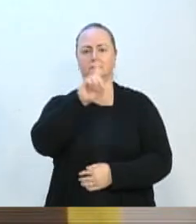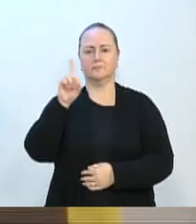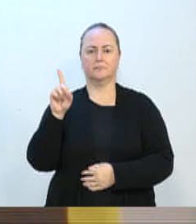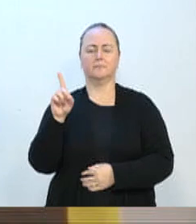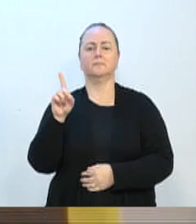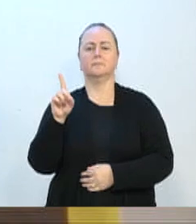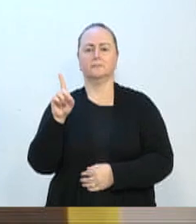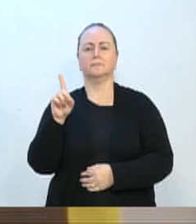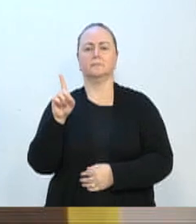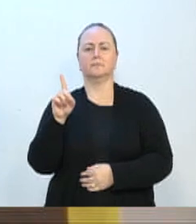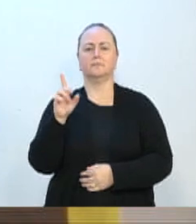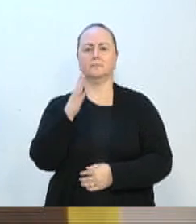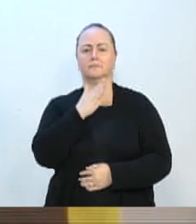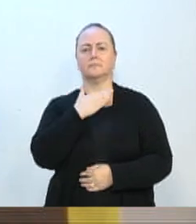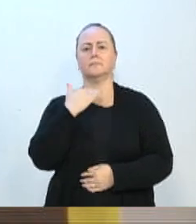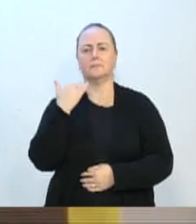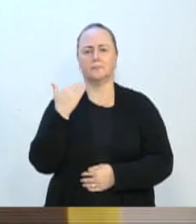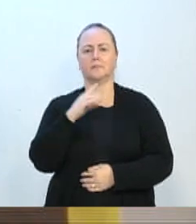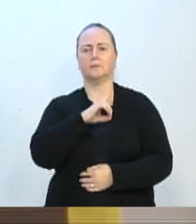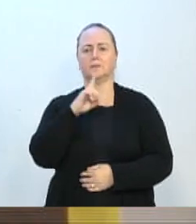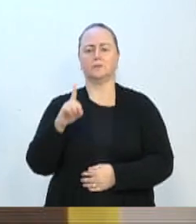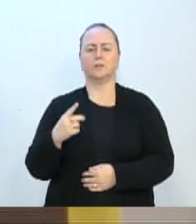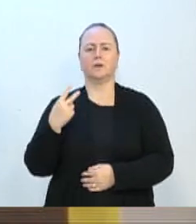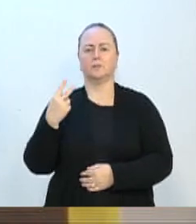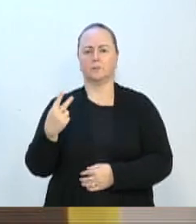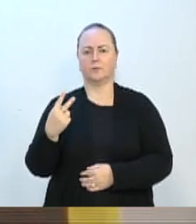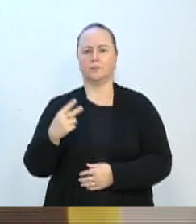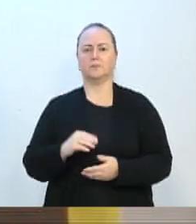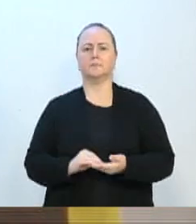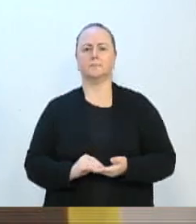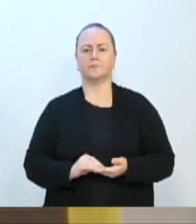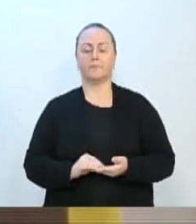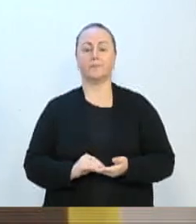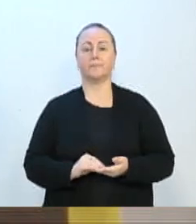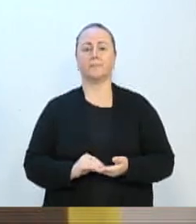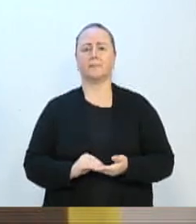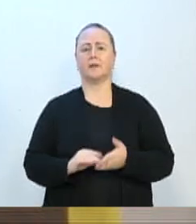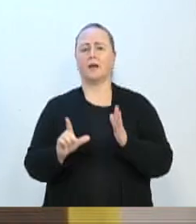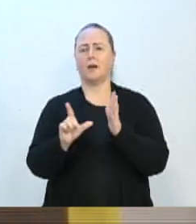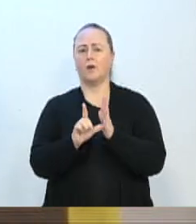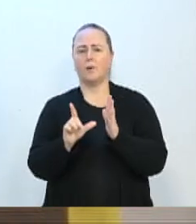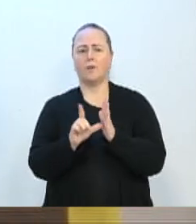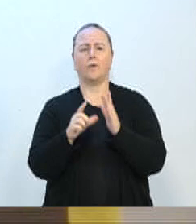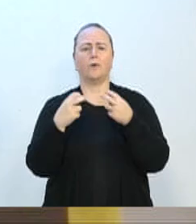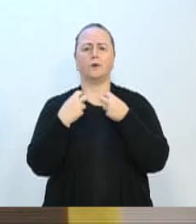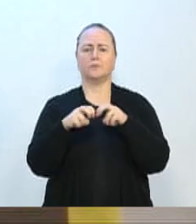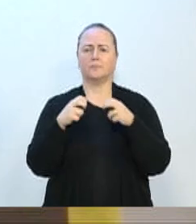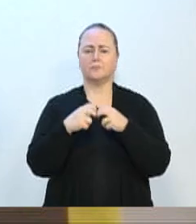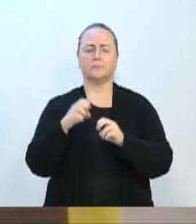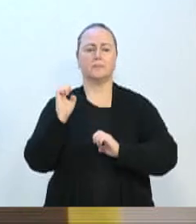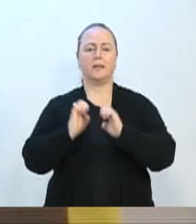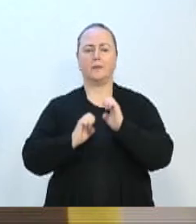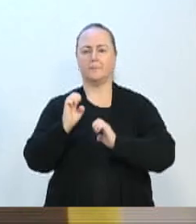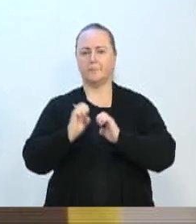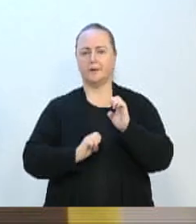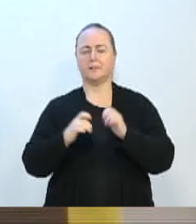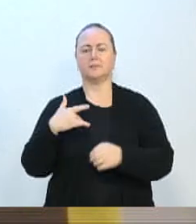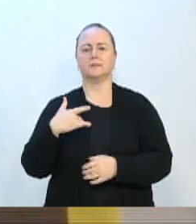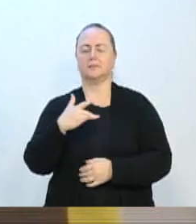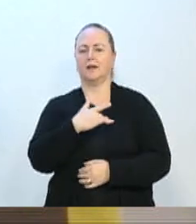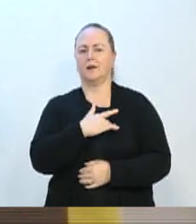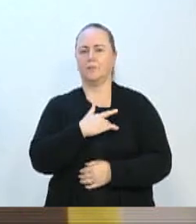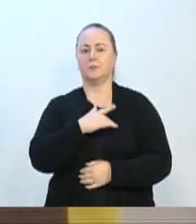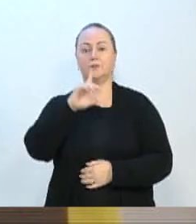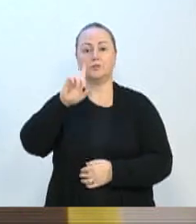Esperamos que a hora que seja restabelecida pois tem sido prejudicado transporte público os trabalhadores empresas escolas Saúde Público direito de